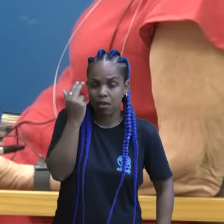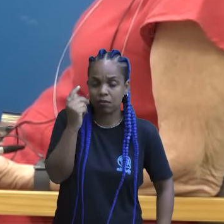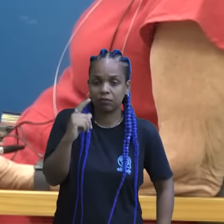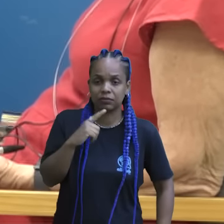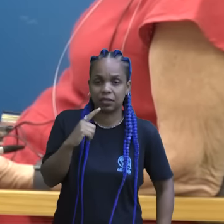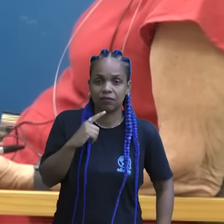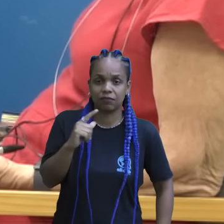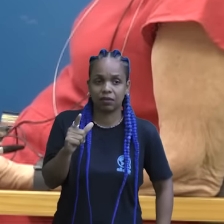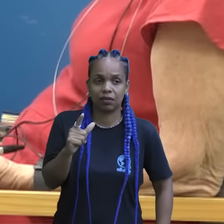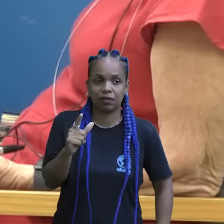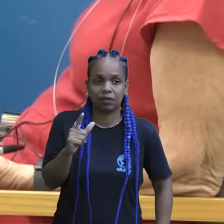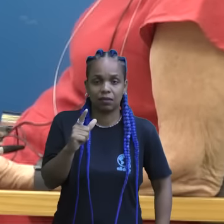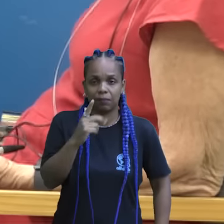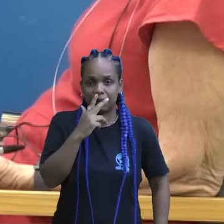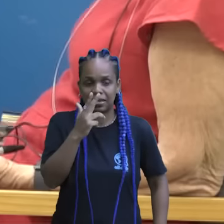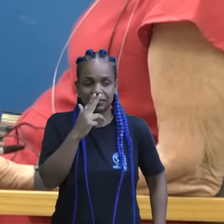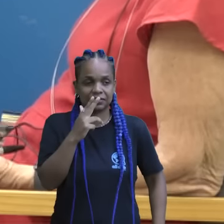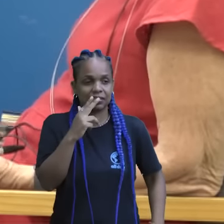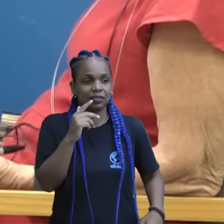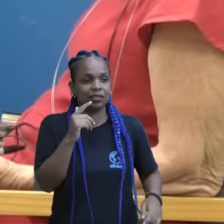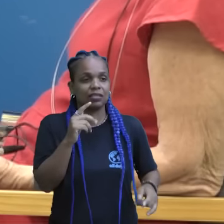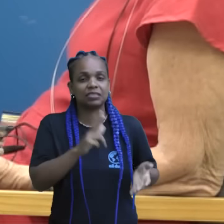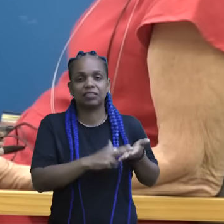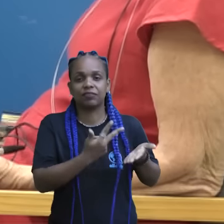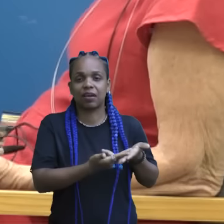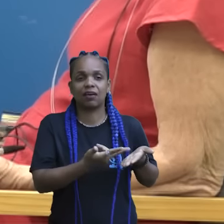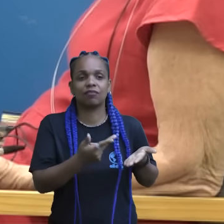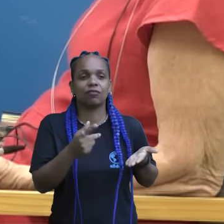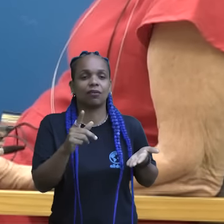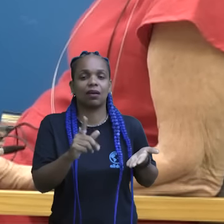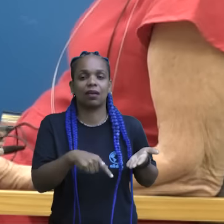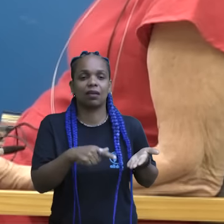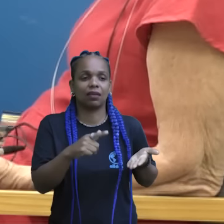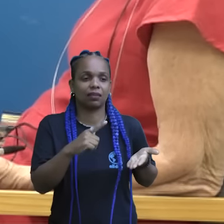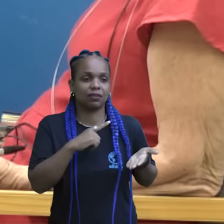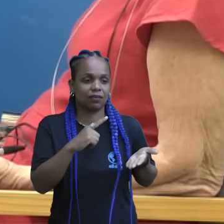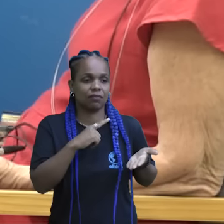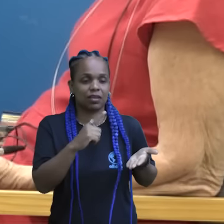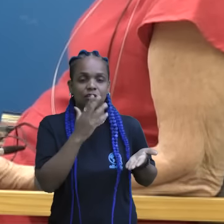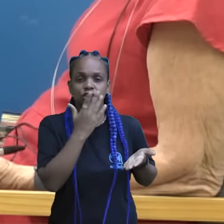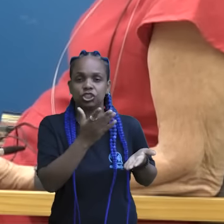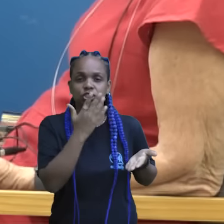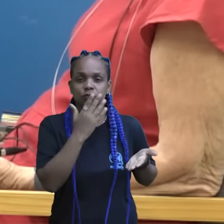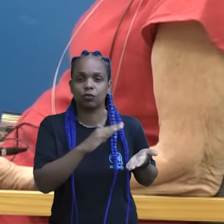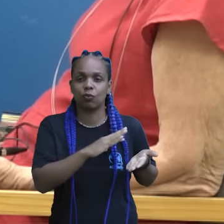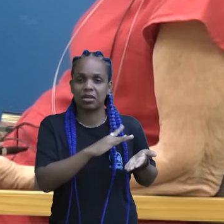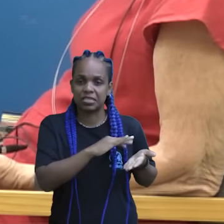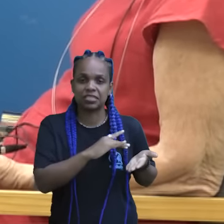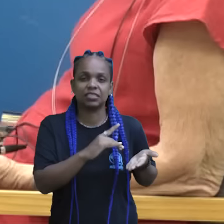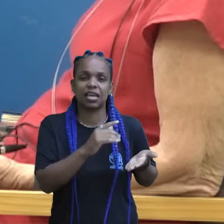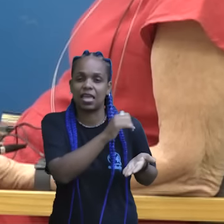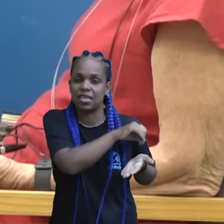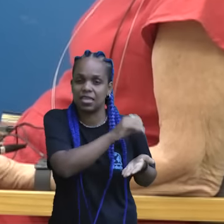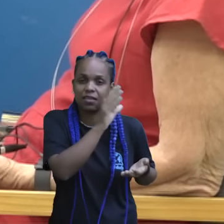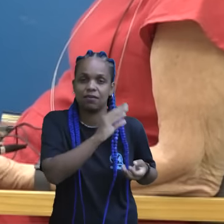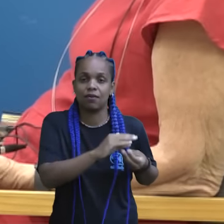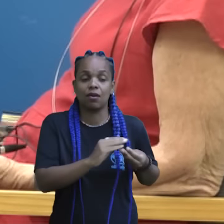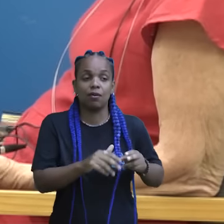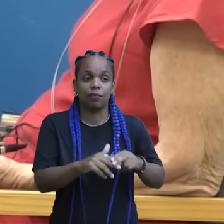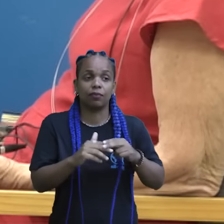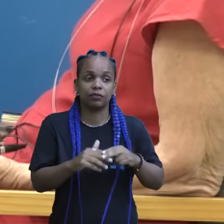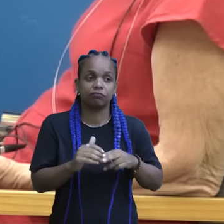Rio de Janeiro. E, por ironia da vida, a resenha com a morte de Lima Barreto foi feita pelo